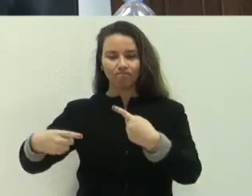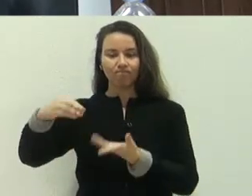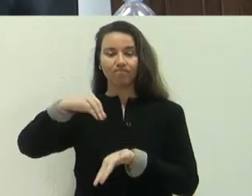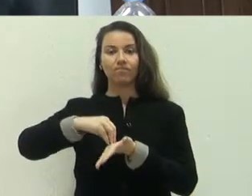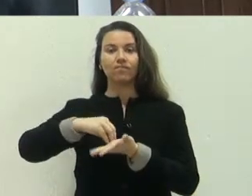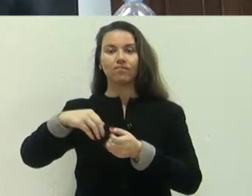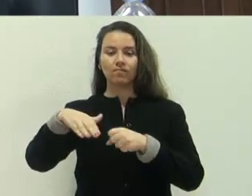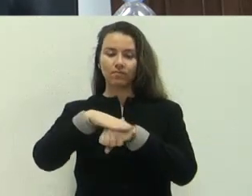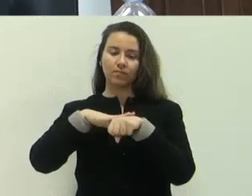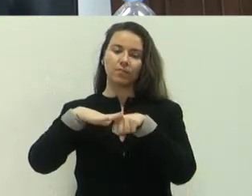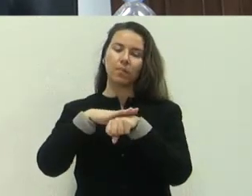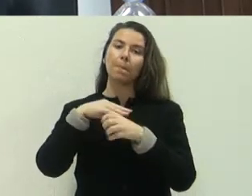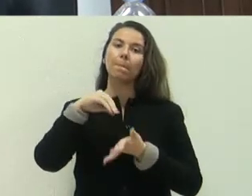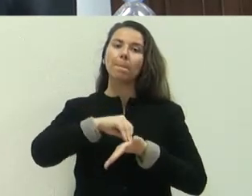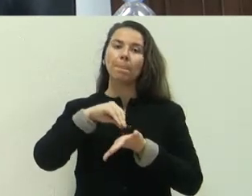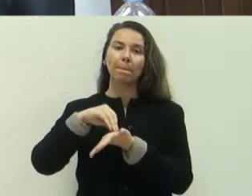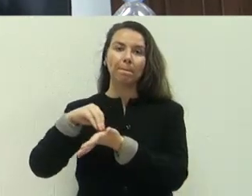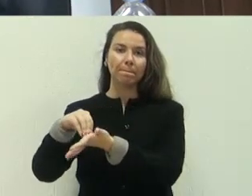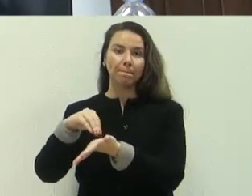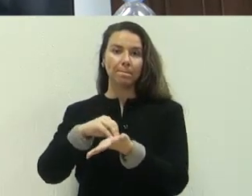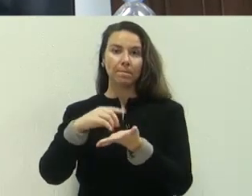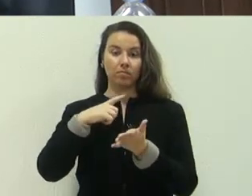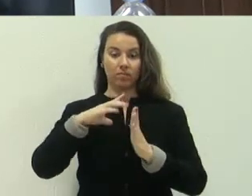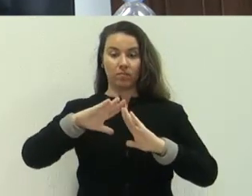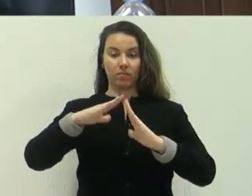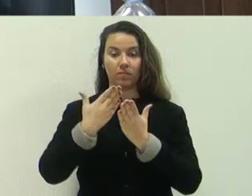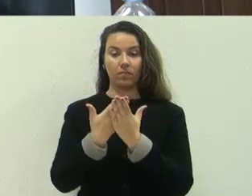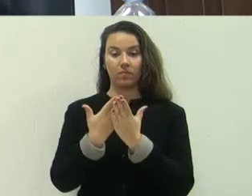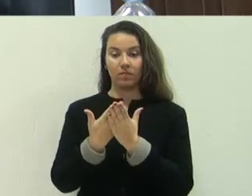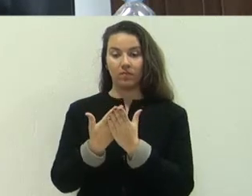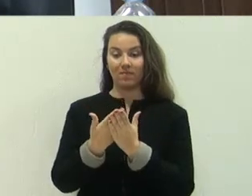conversado com a classe da educação.